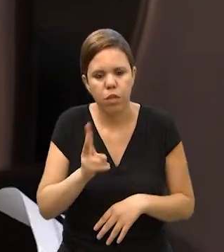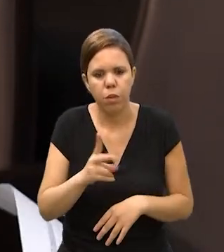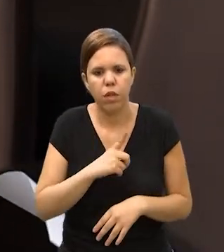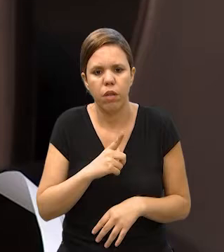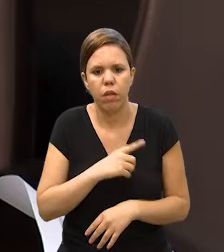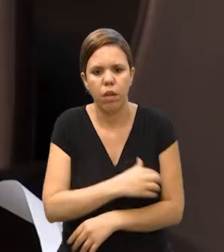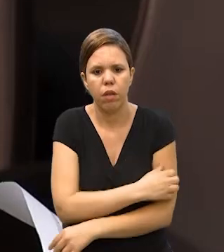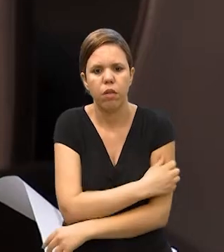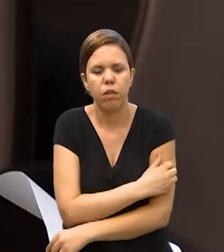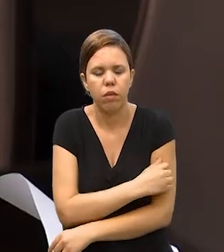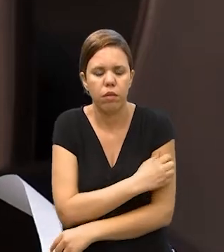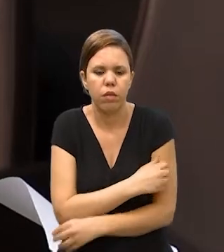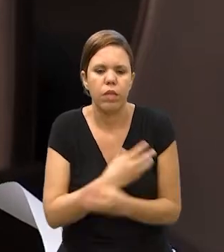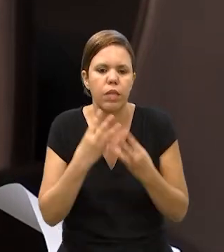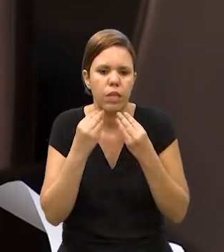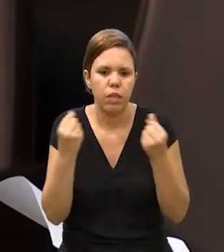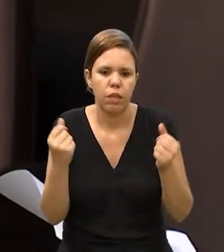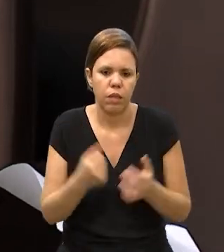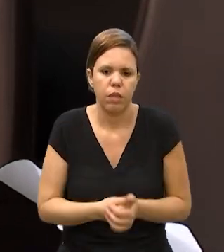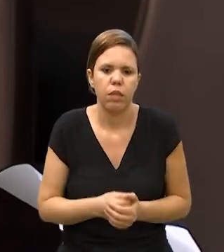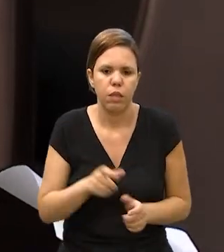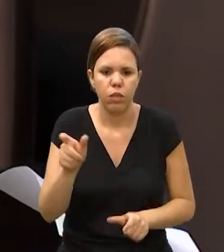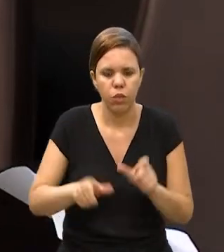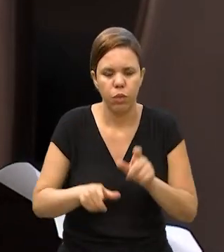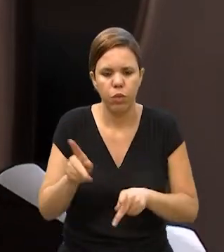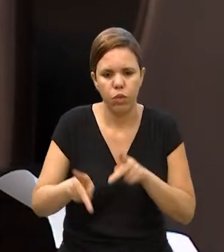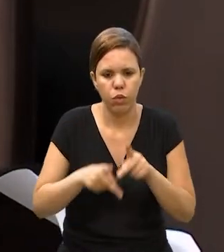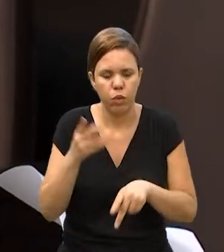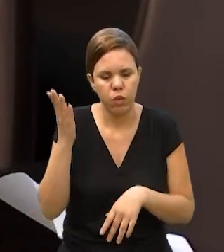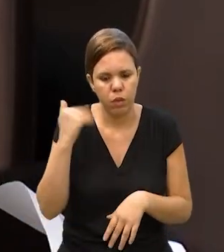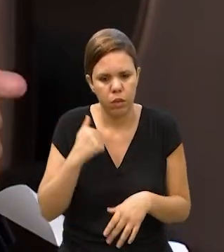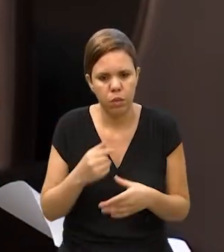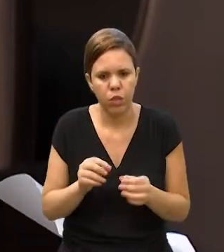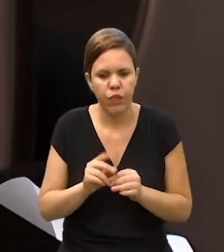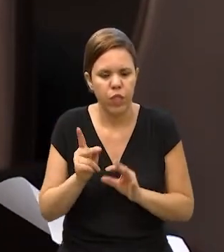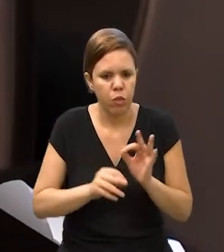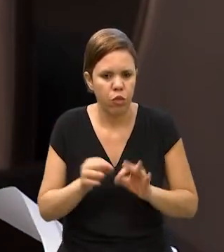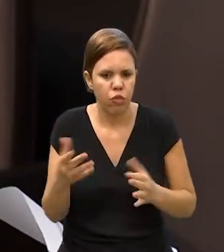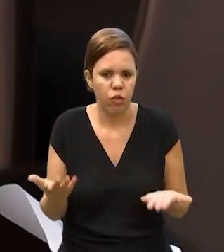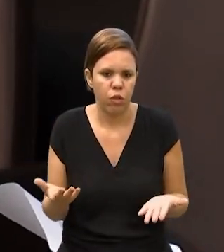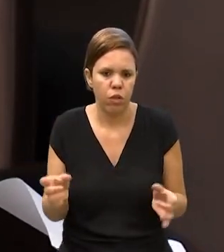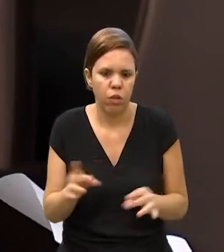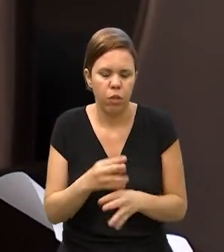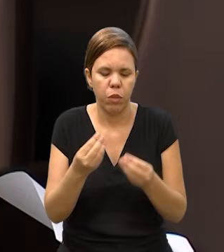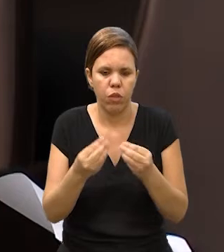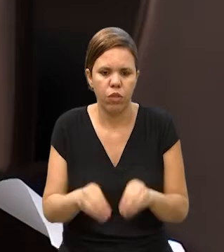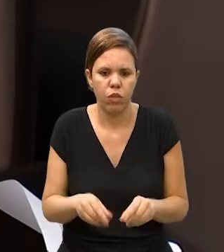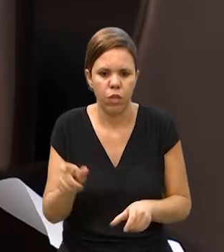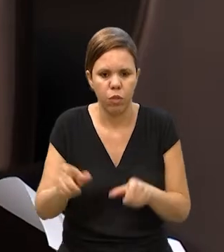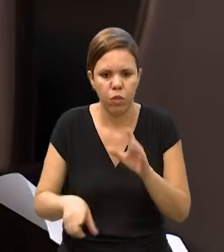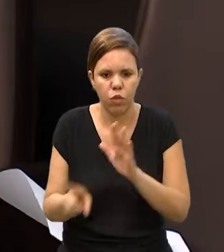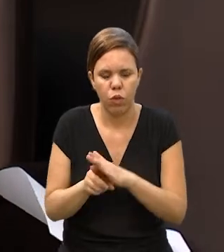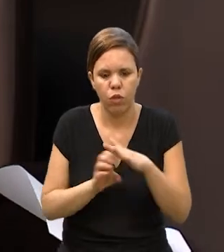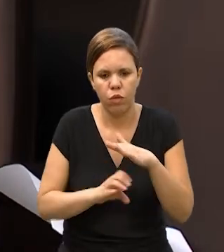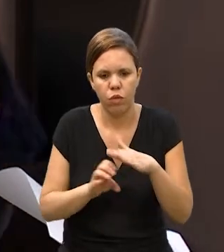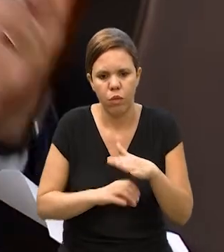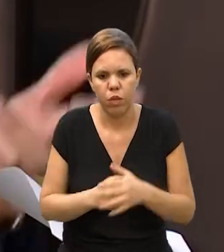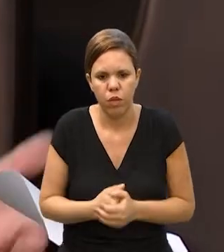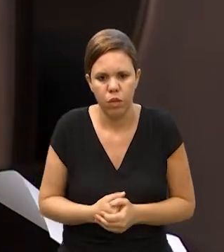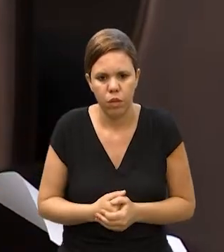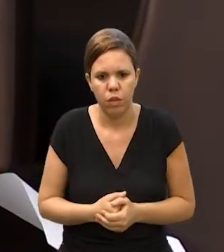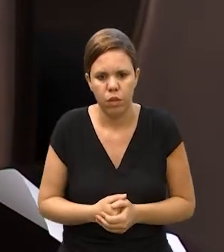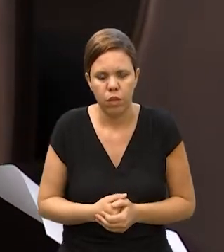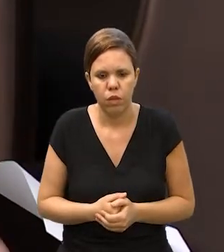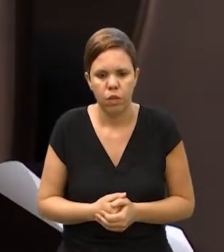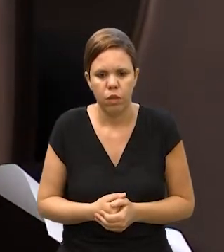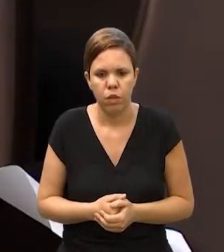ter essa sensibilidade em chamar as pessoas envolvidas para justamente não fazer um projeto que acaba prejudicando o empresário, né? Acaba punindo,